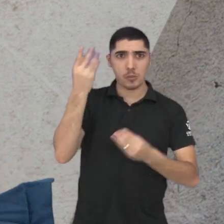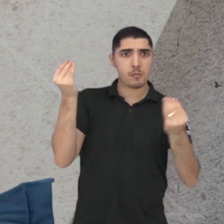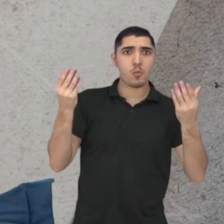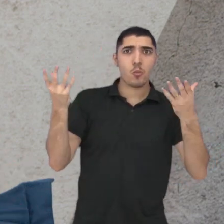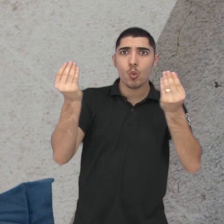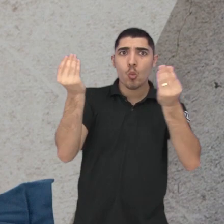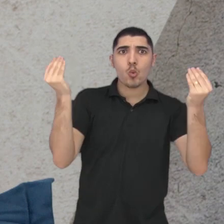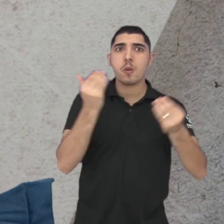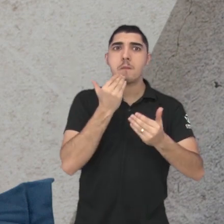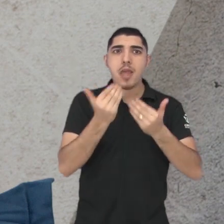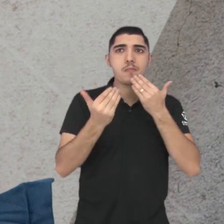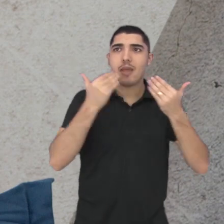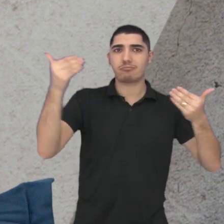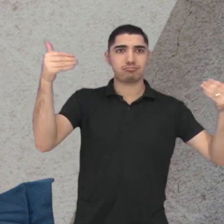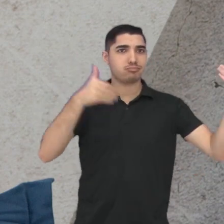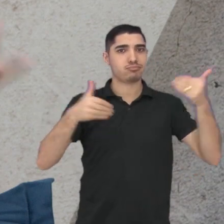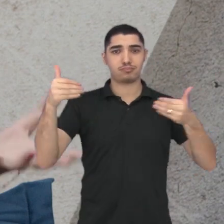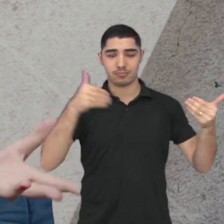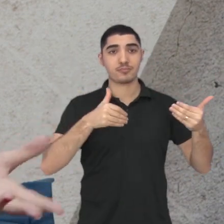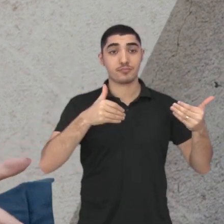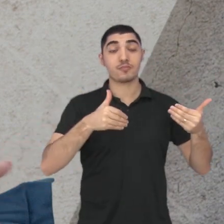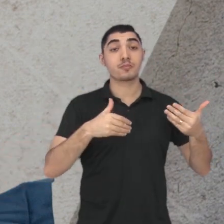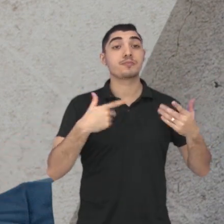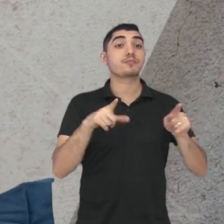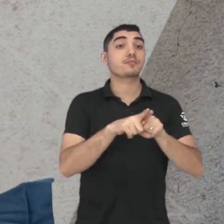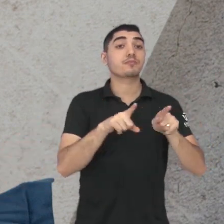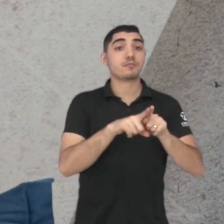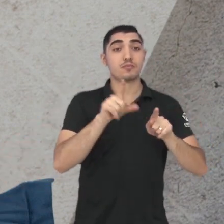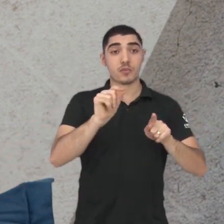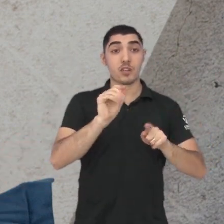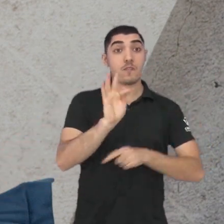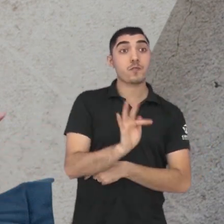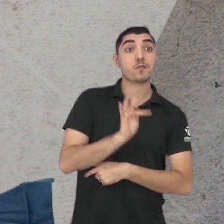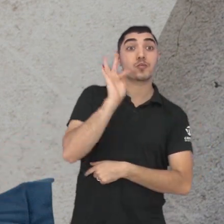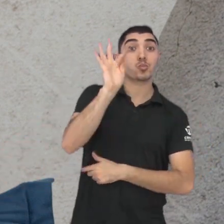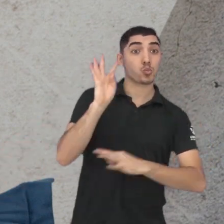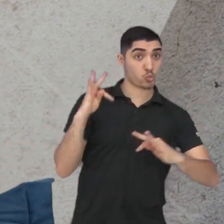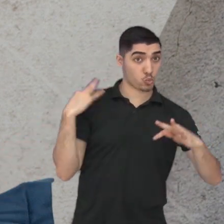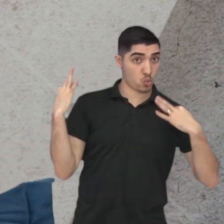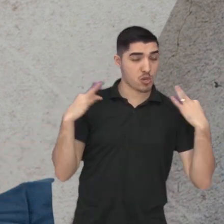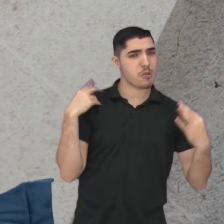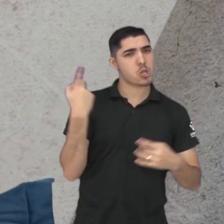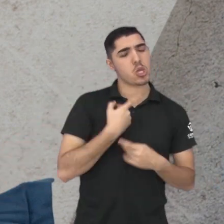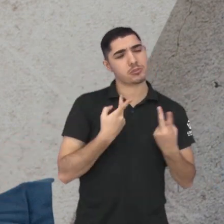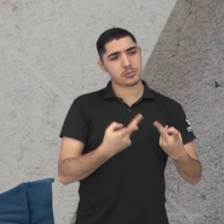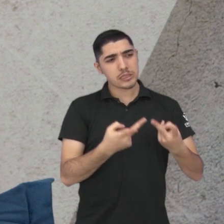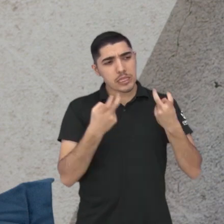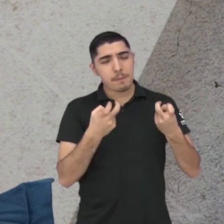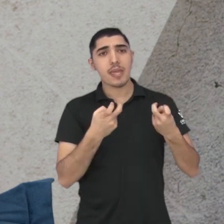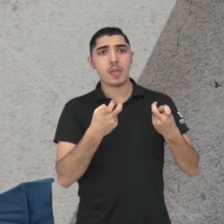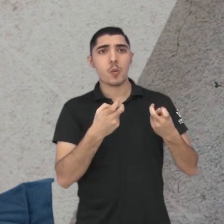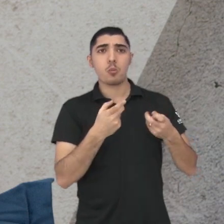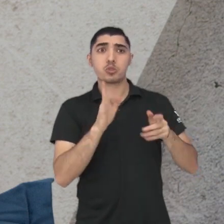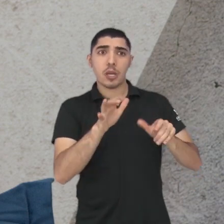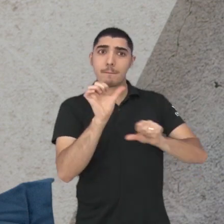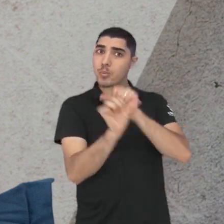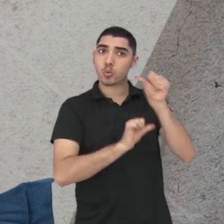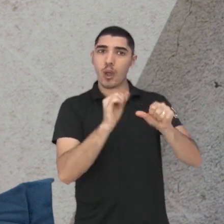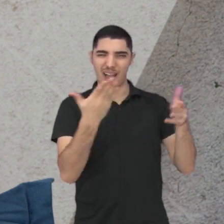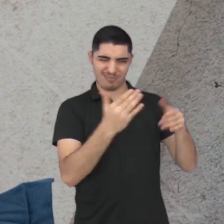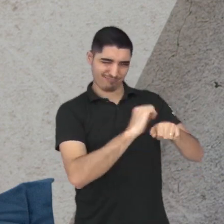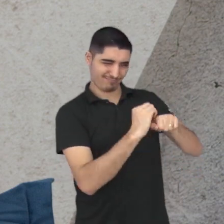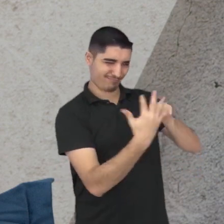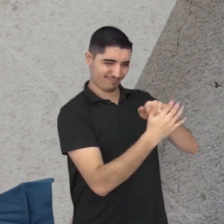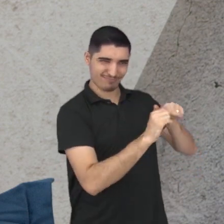legal. E a partir daí, quando a gente fala de tendência de turismo, a gente viu muito uma mudança, né, depois desse tempo pandêmico, que